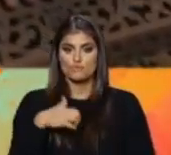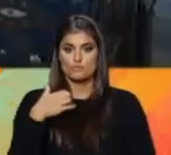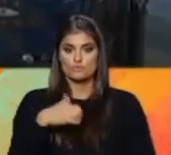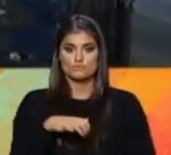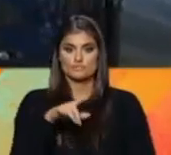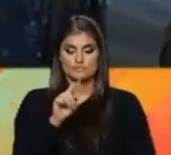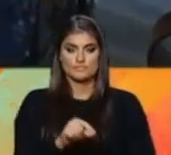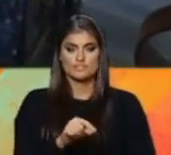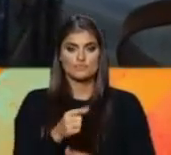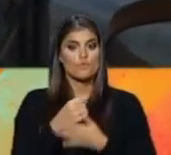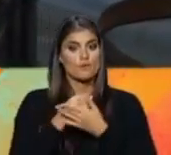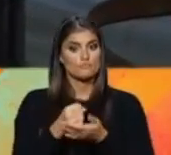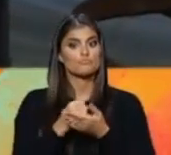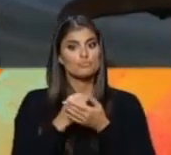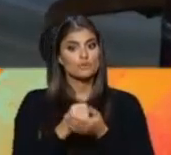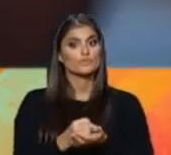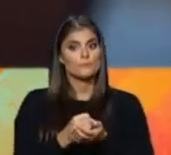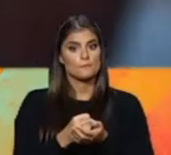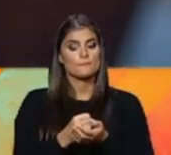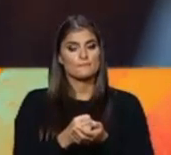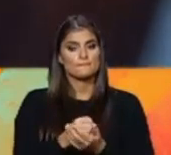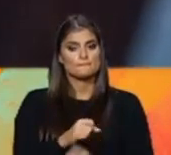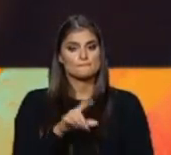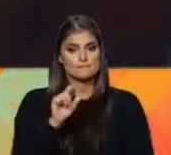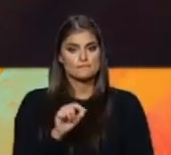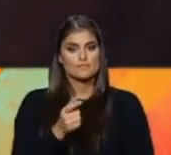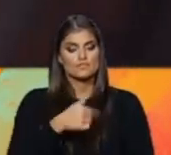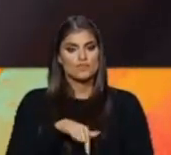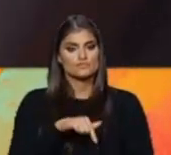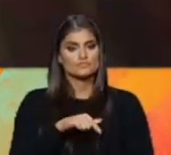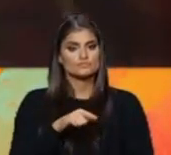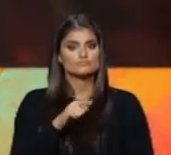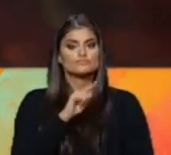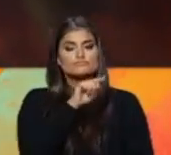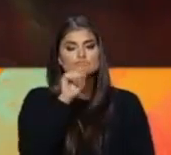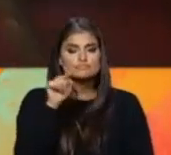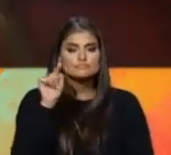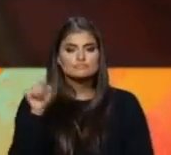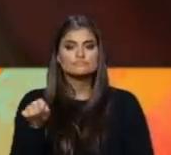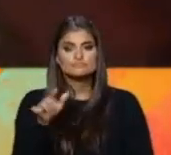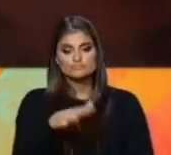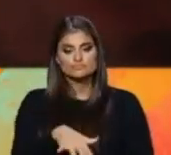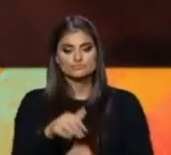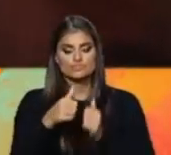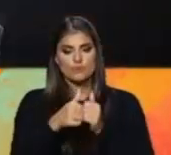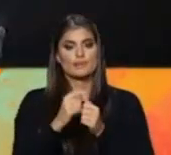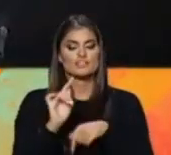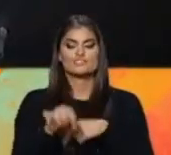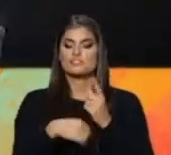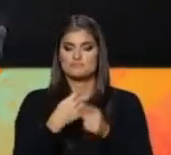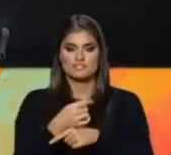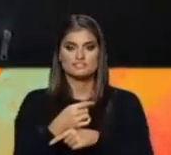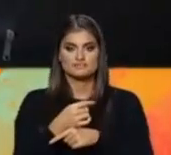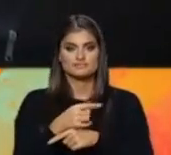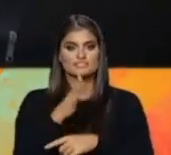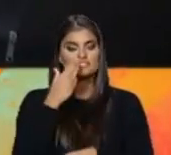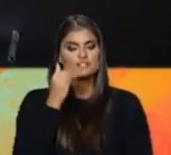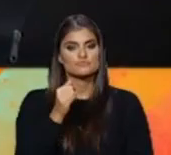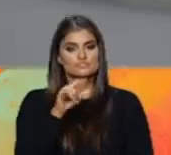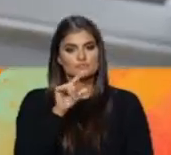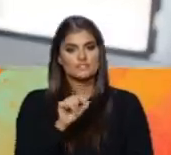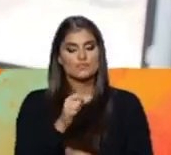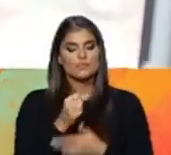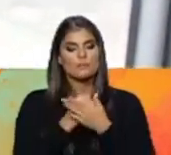lhe damos todo o apoio. A nível, muitas vezes, temos que nos deslocar para vários sítios onde os acompanhamos sempre. Pronto, tentamos dar-lhe